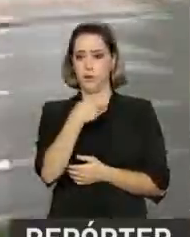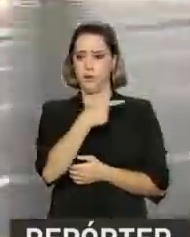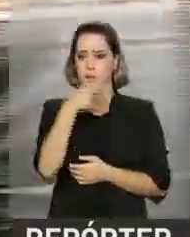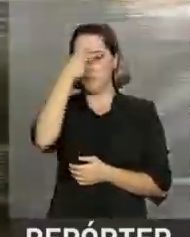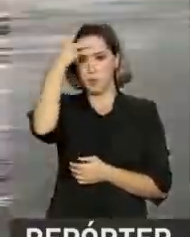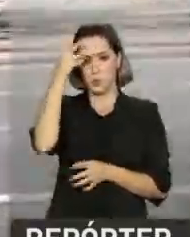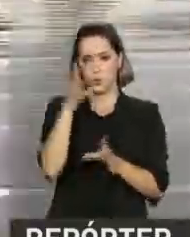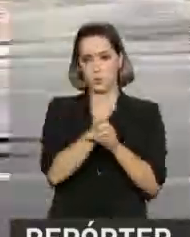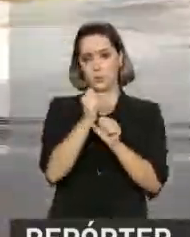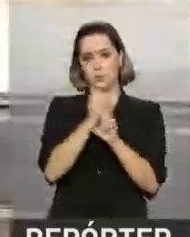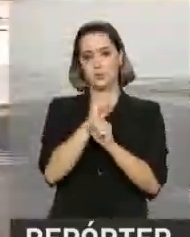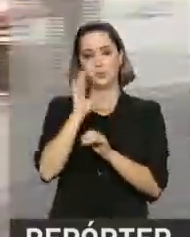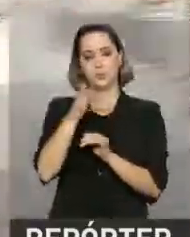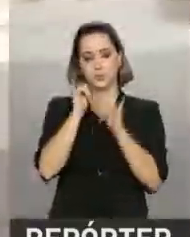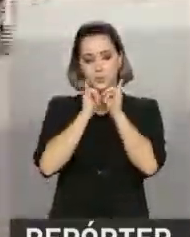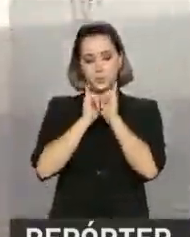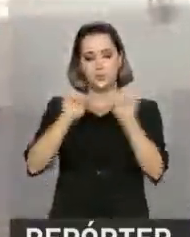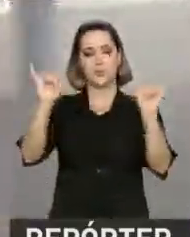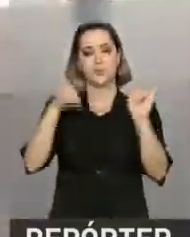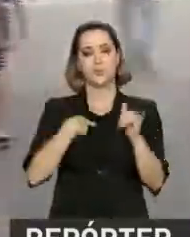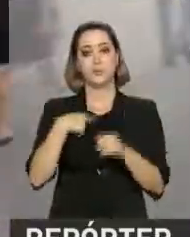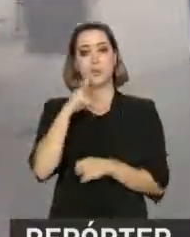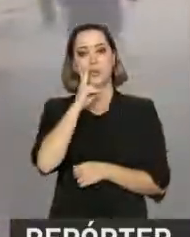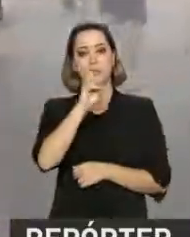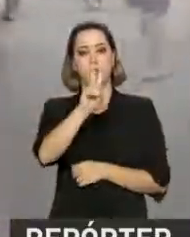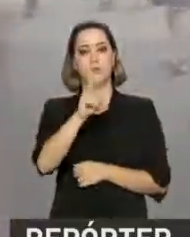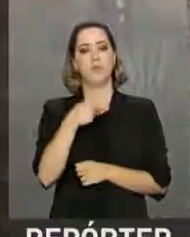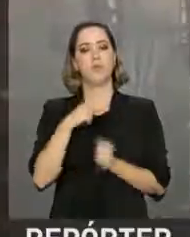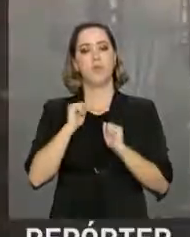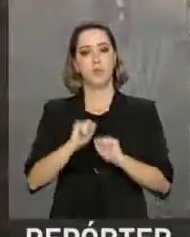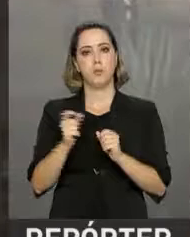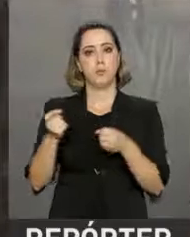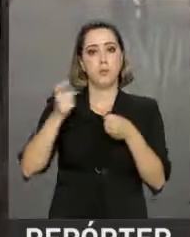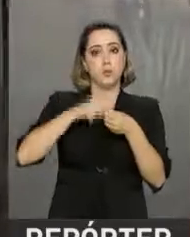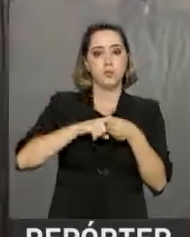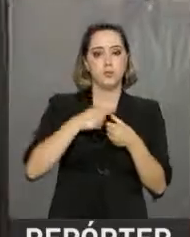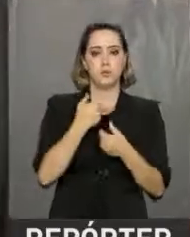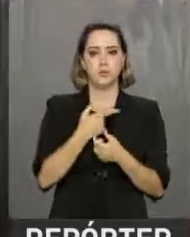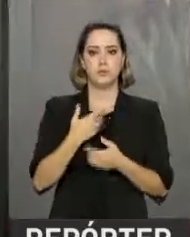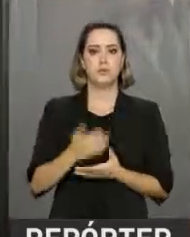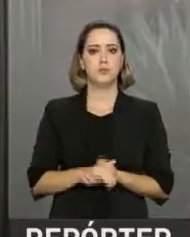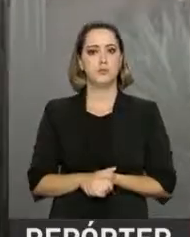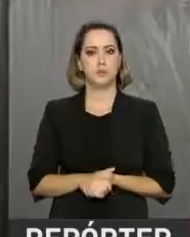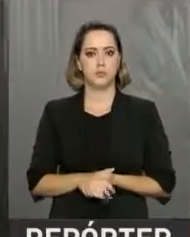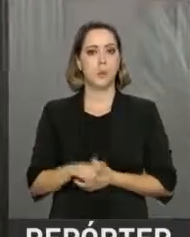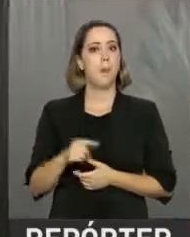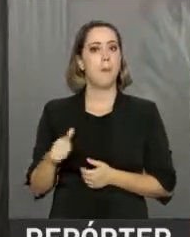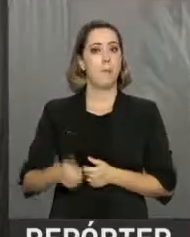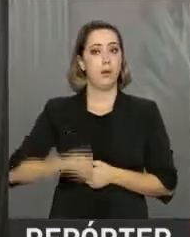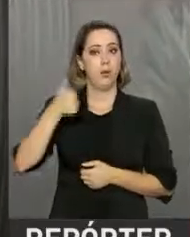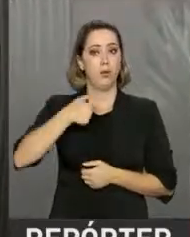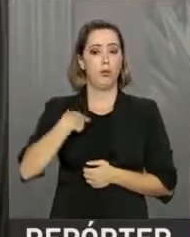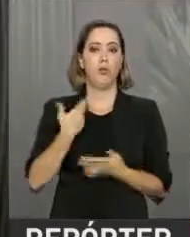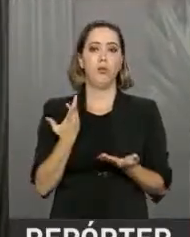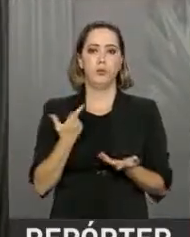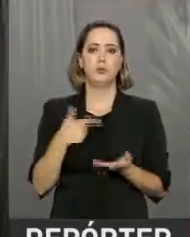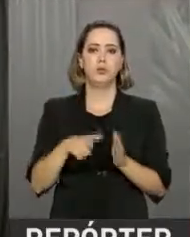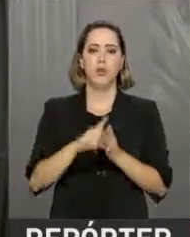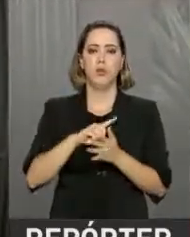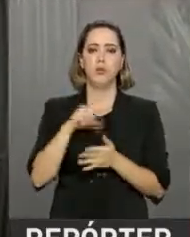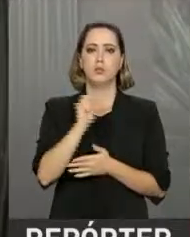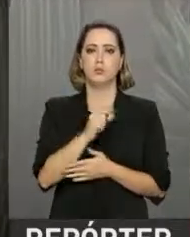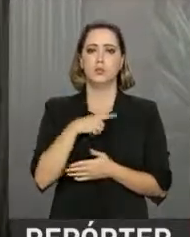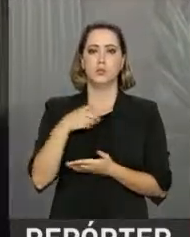Edivaldo dos Santos, que já fez a declaração de olho na restituição. Para receber mais rápido o valor, né, que foi retido na época que